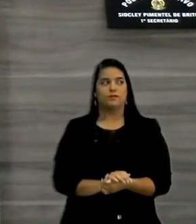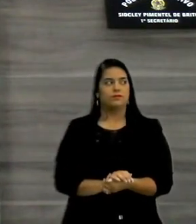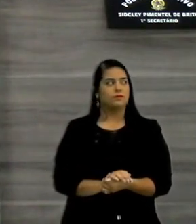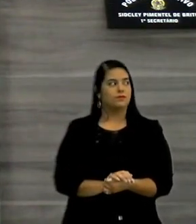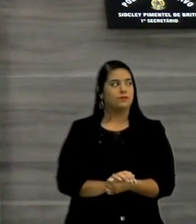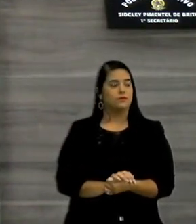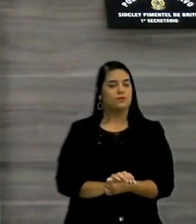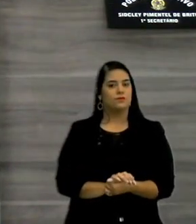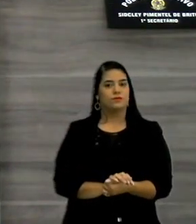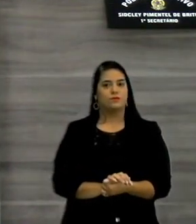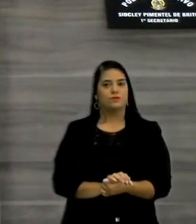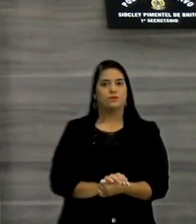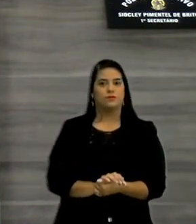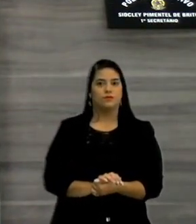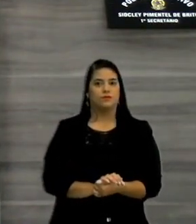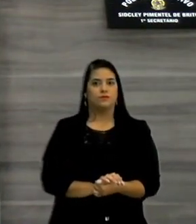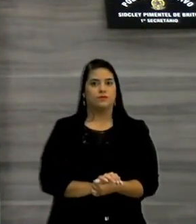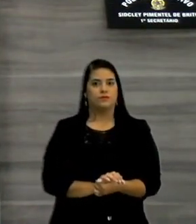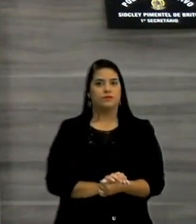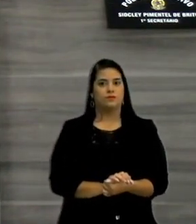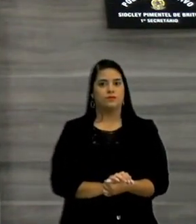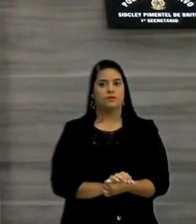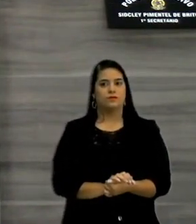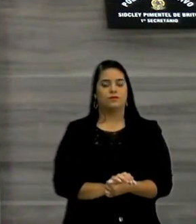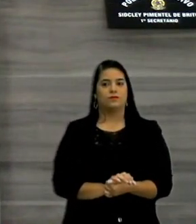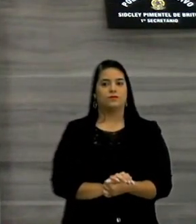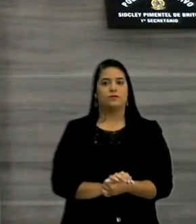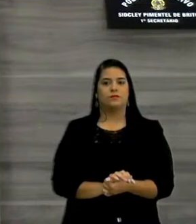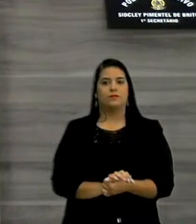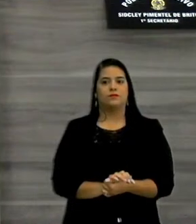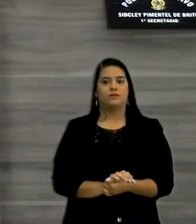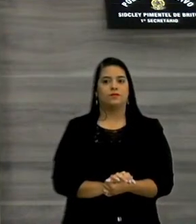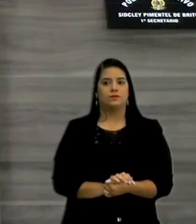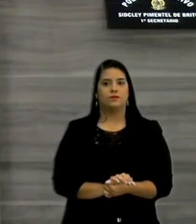Rinaldo Alexandre Teixeira Pontes,